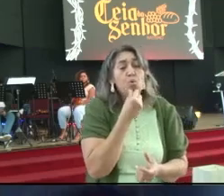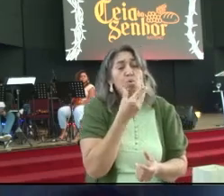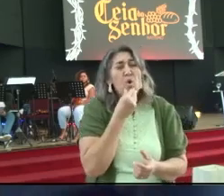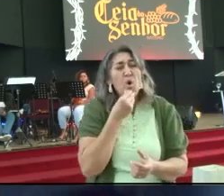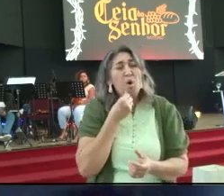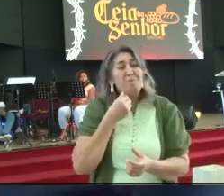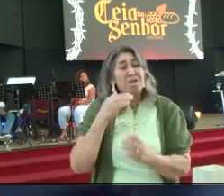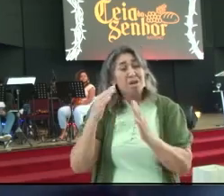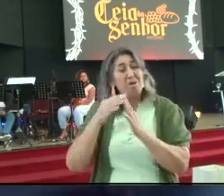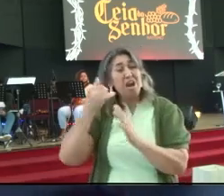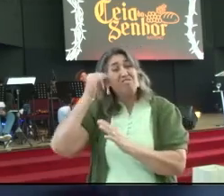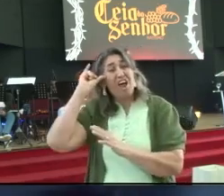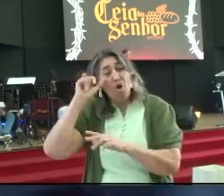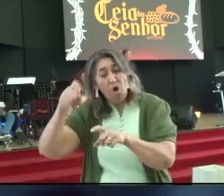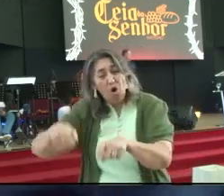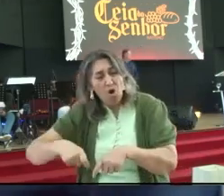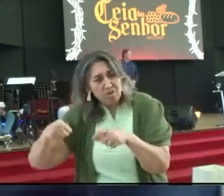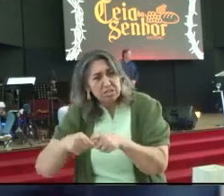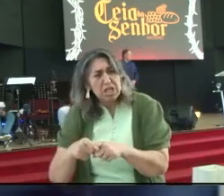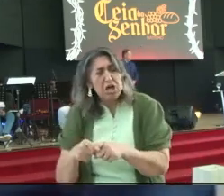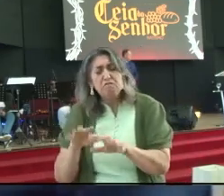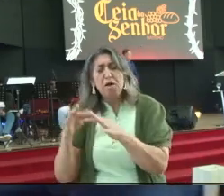Família humilde da roça.